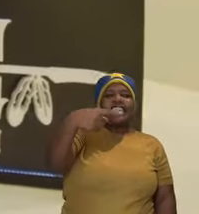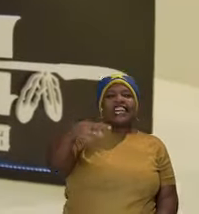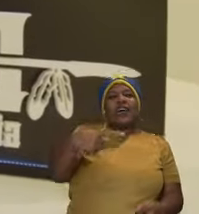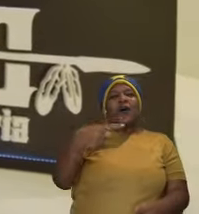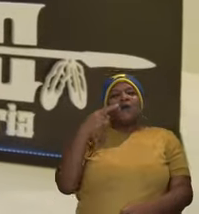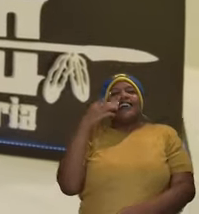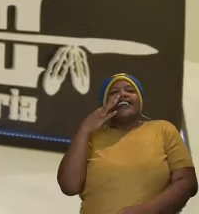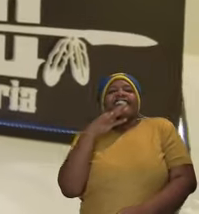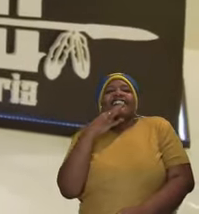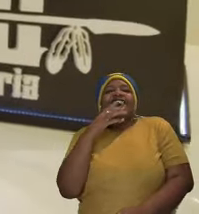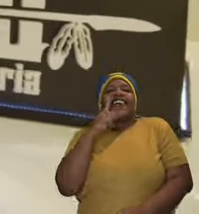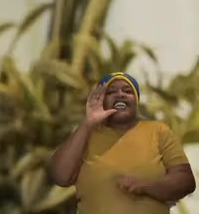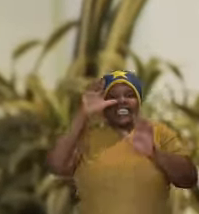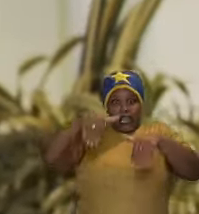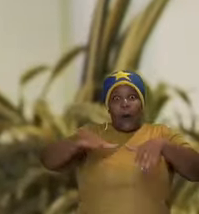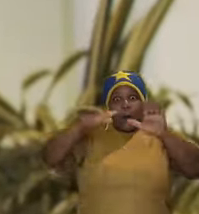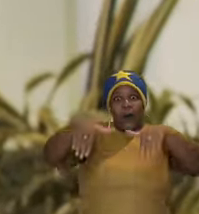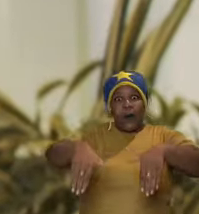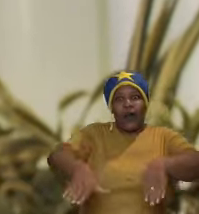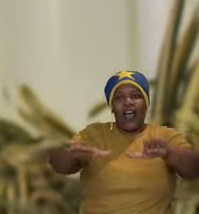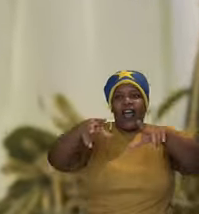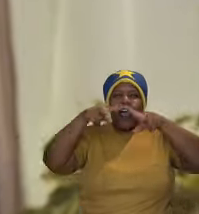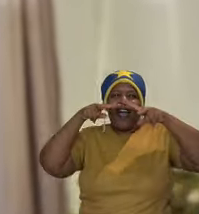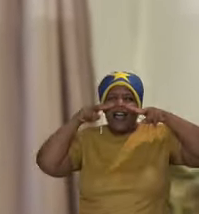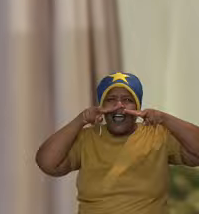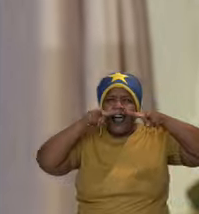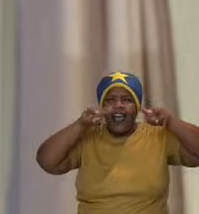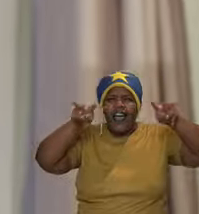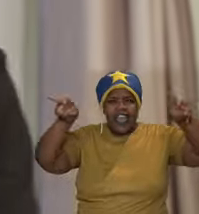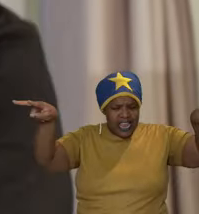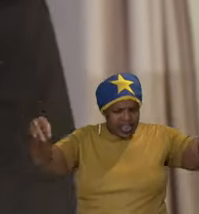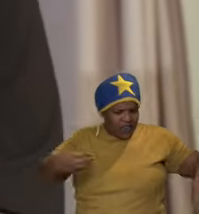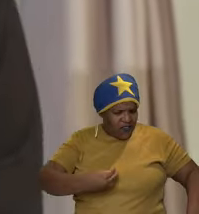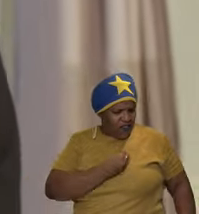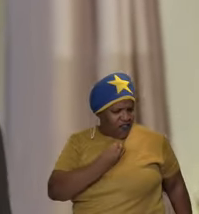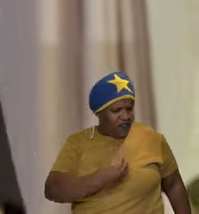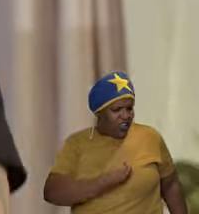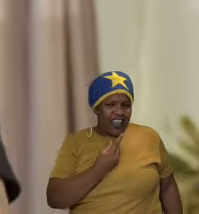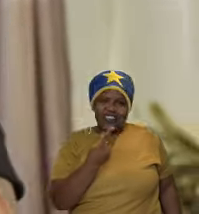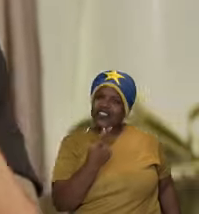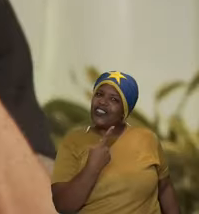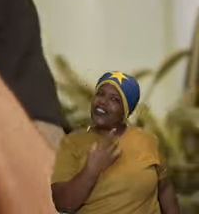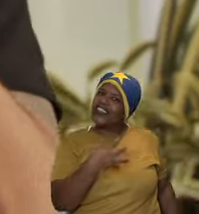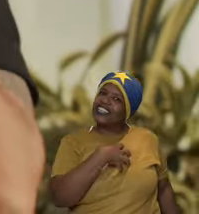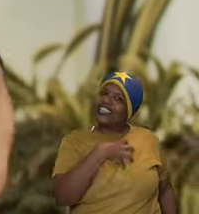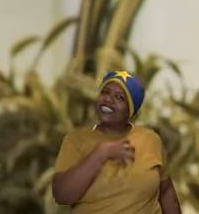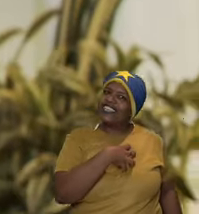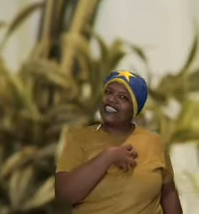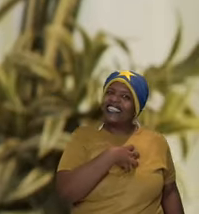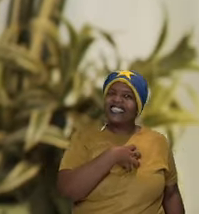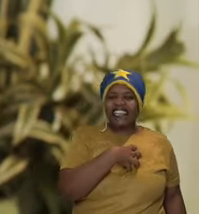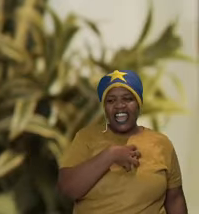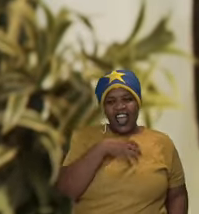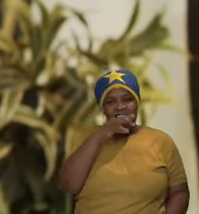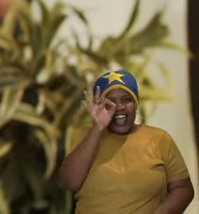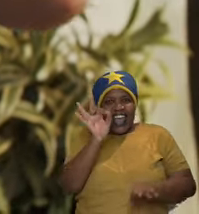o litoral e viver do jeito que a gente quis. Ela é meu